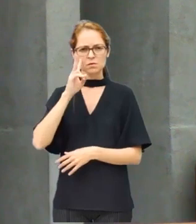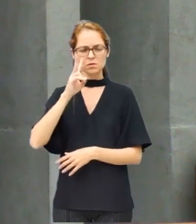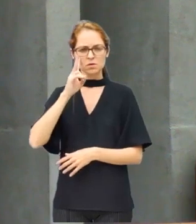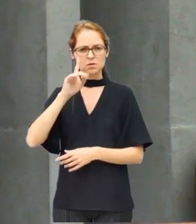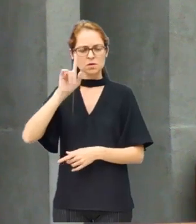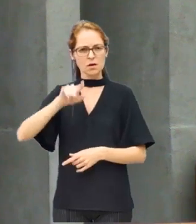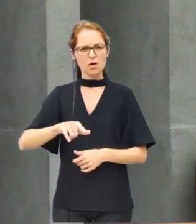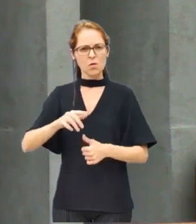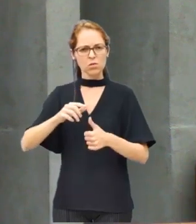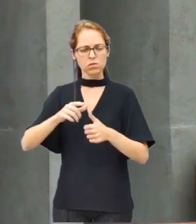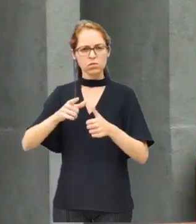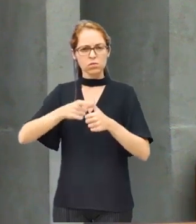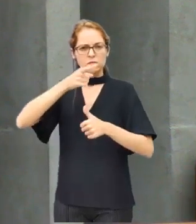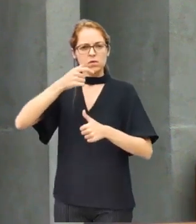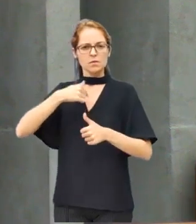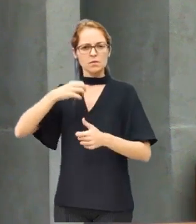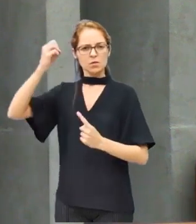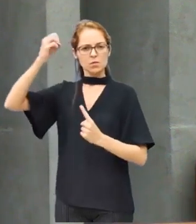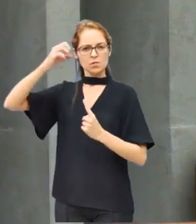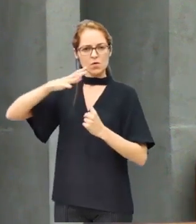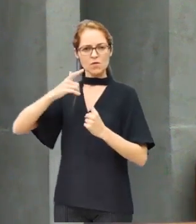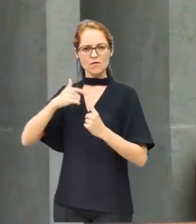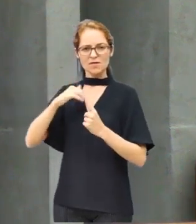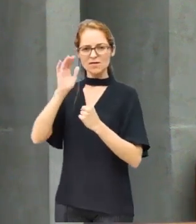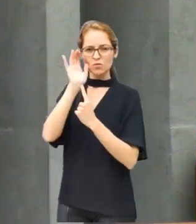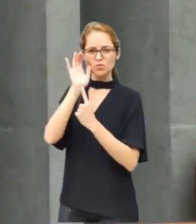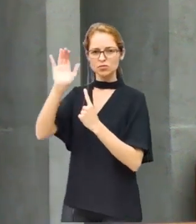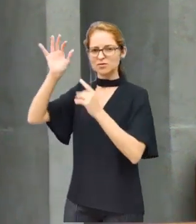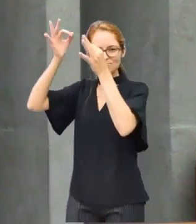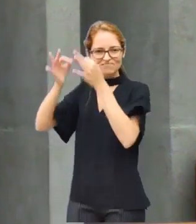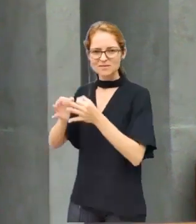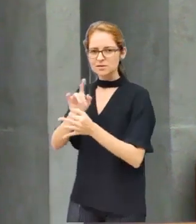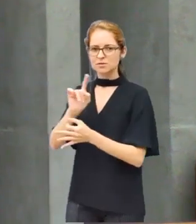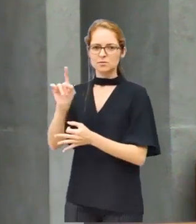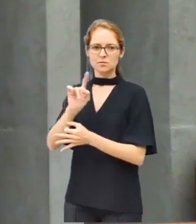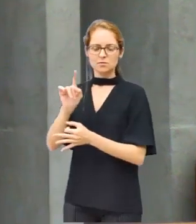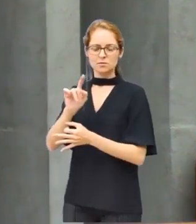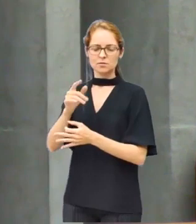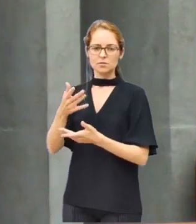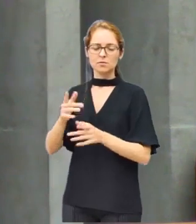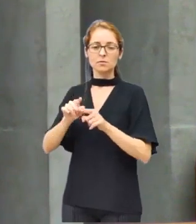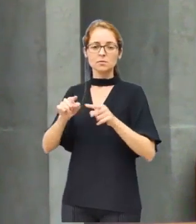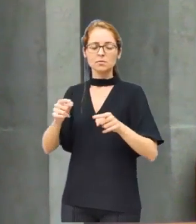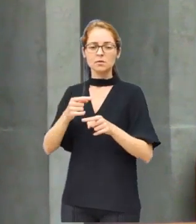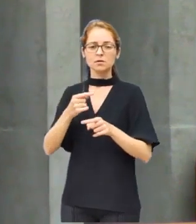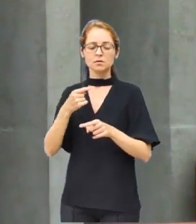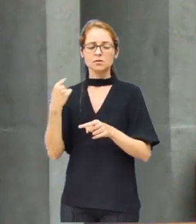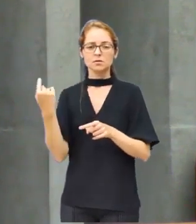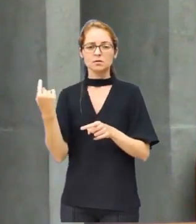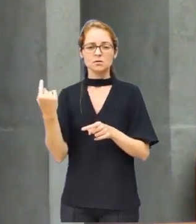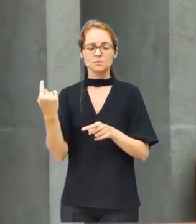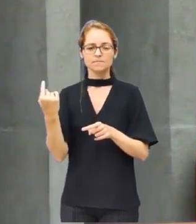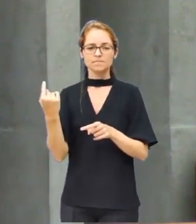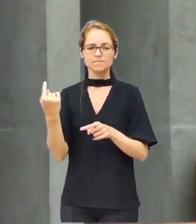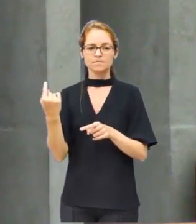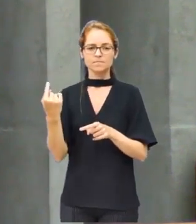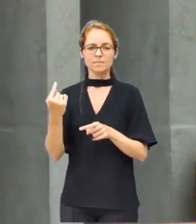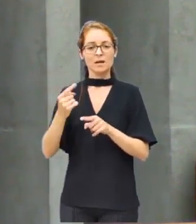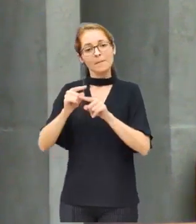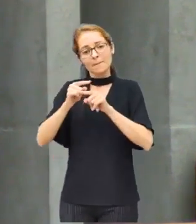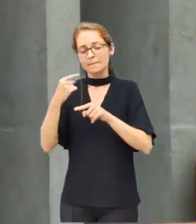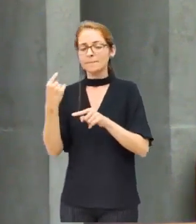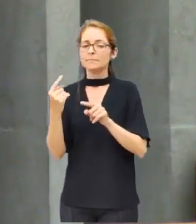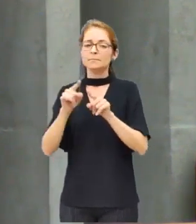realmente desafiou a obediência ao Senhor. Mas ao invés de